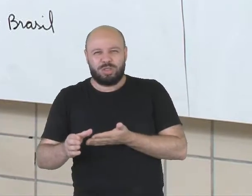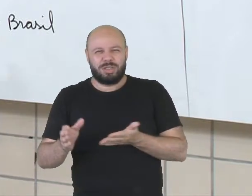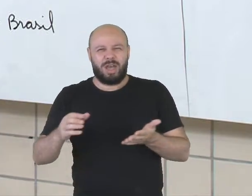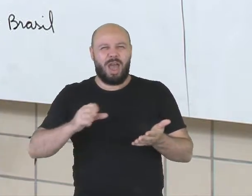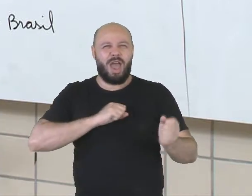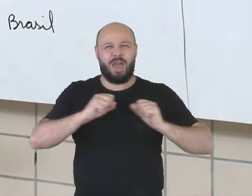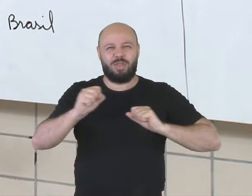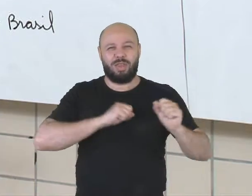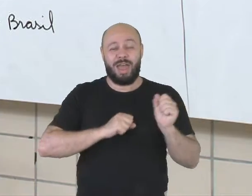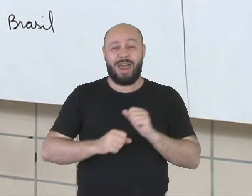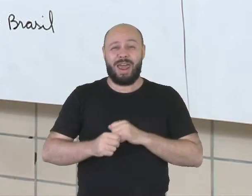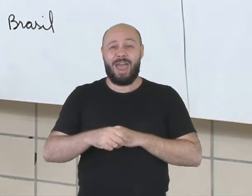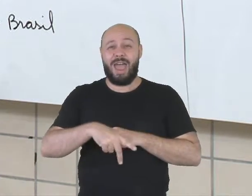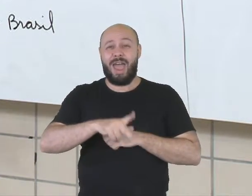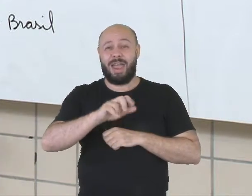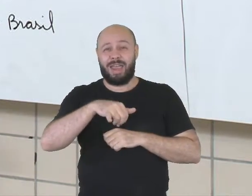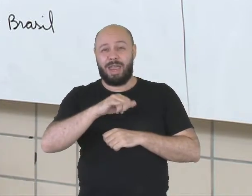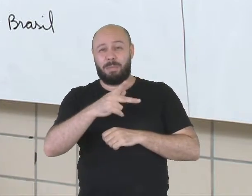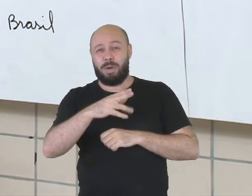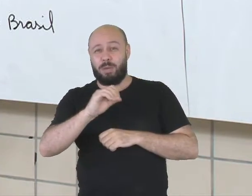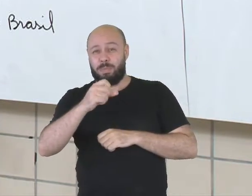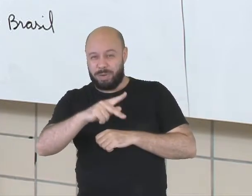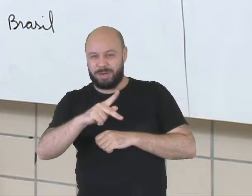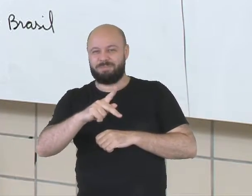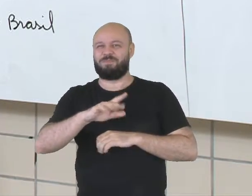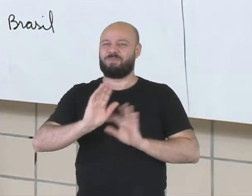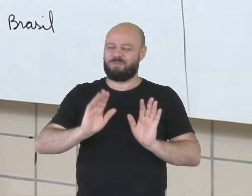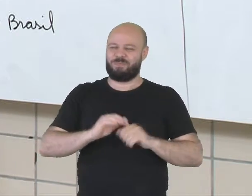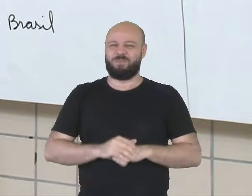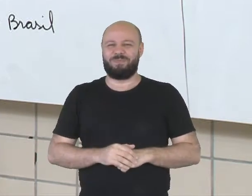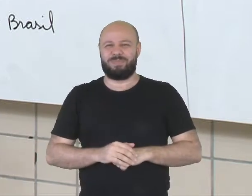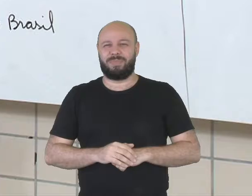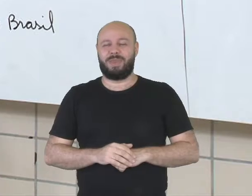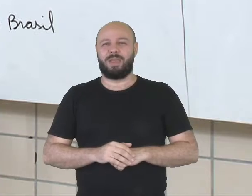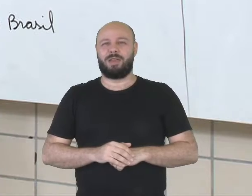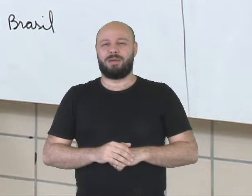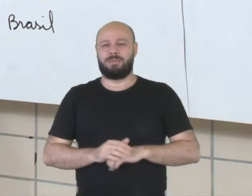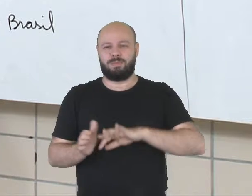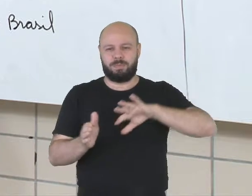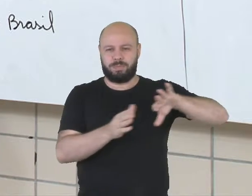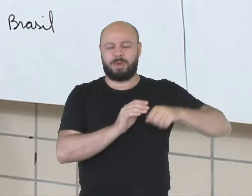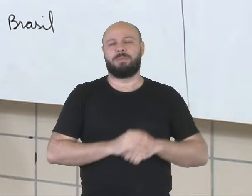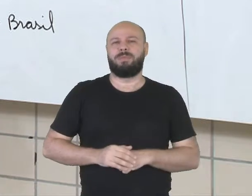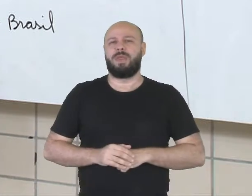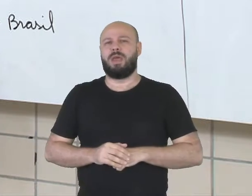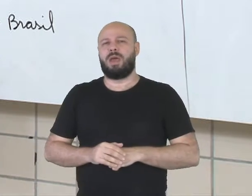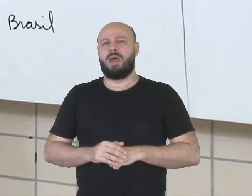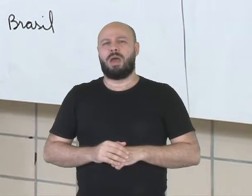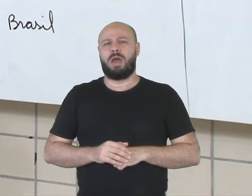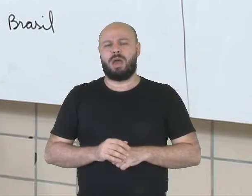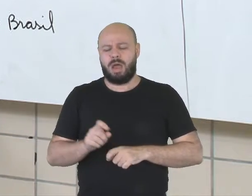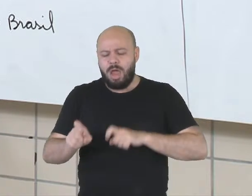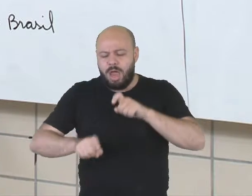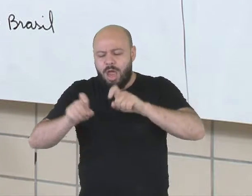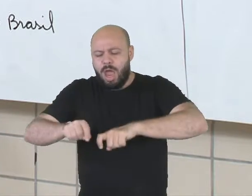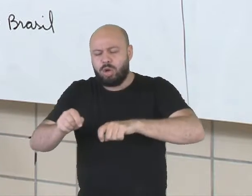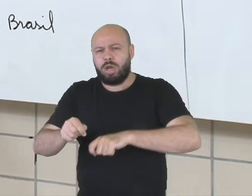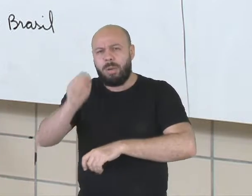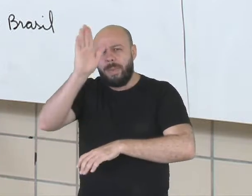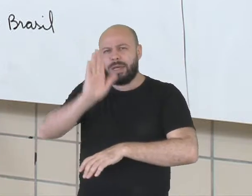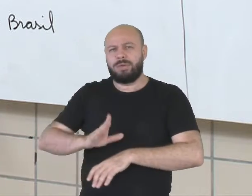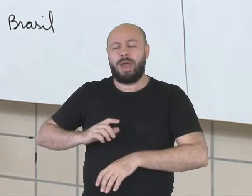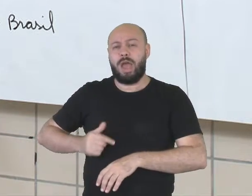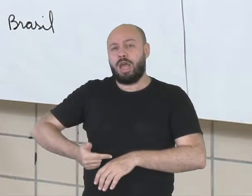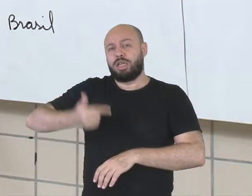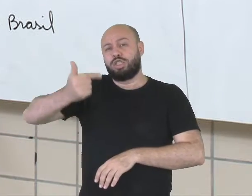dos K-popers, né? Por causa do K-pop. A agricultura no Brasil, quando eu vou falar de agricultura no Brasil, o Brasil é o